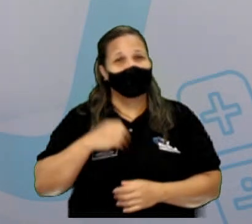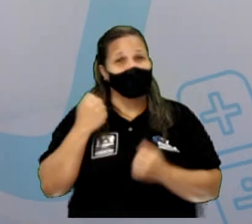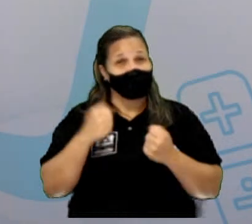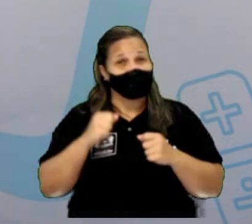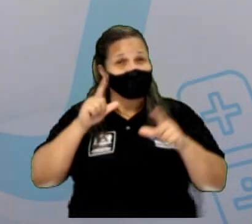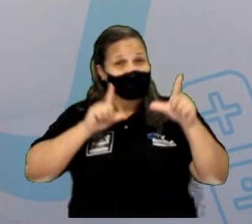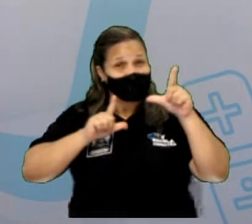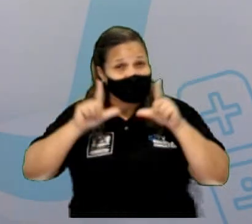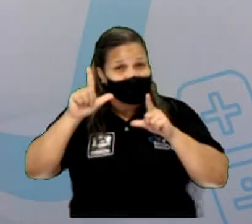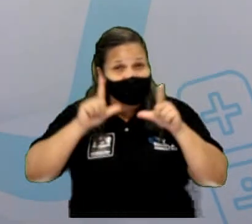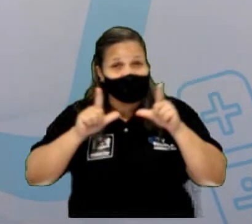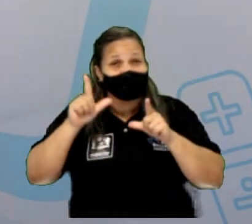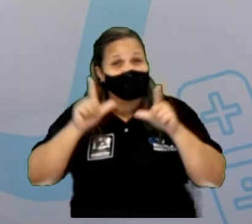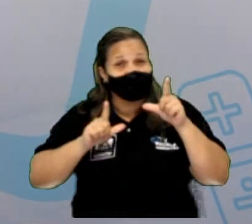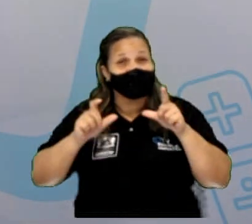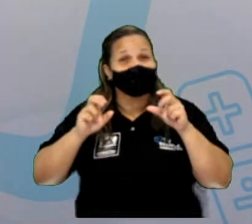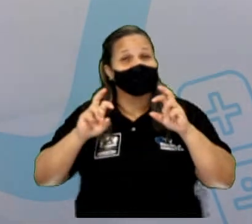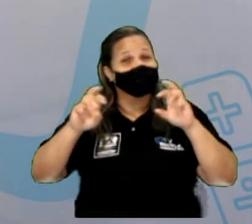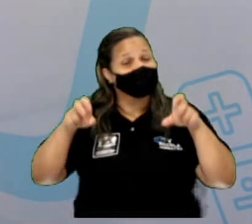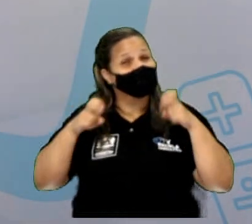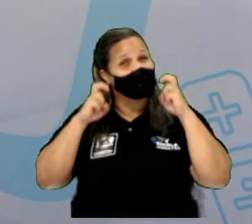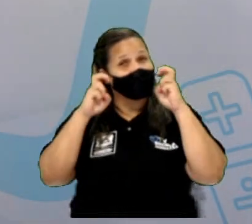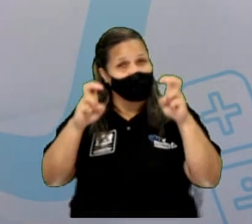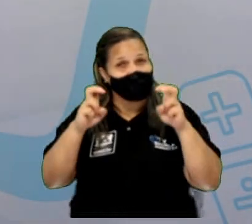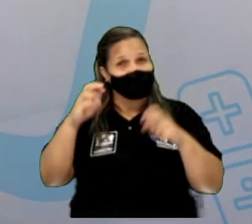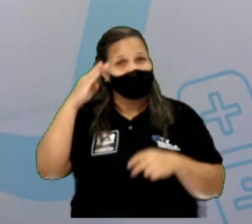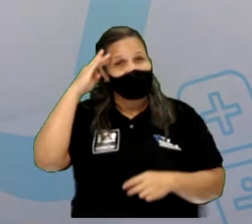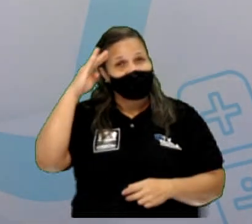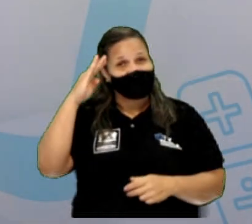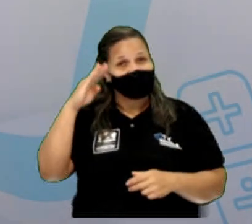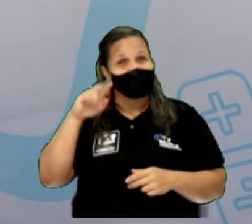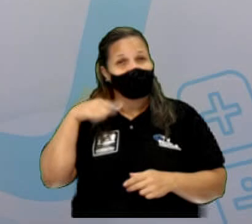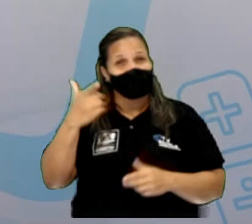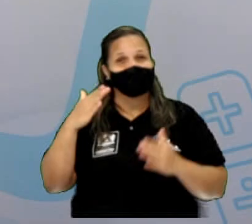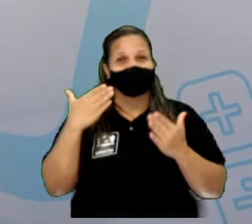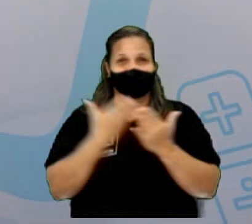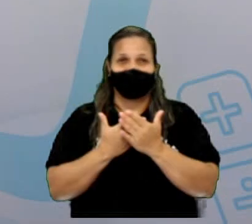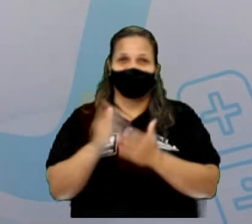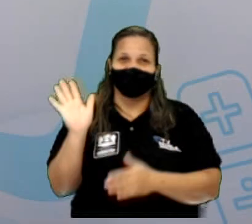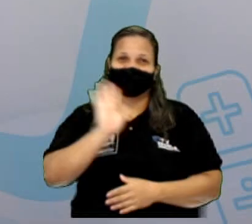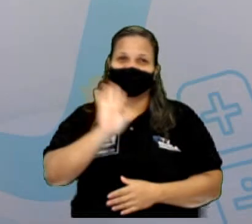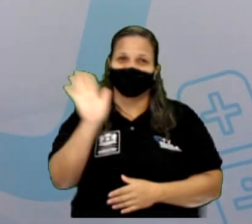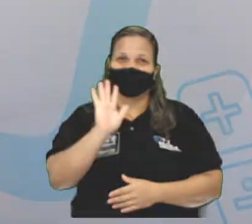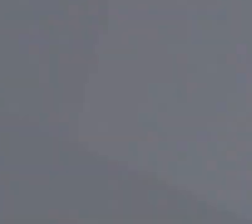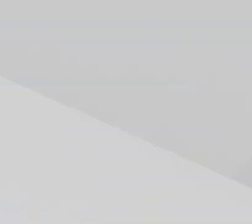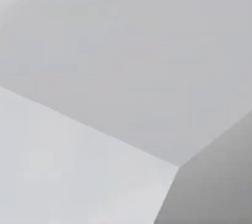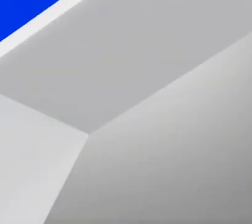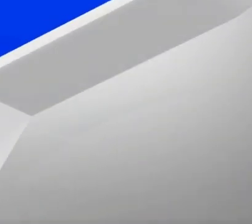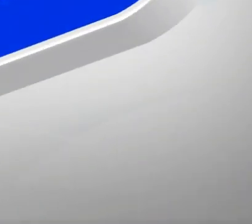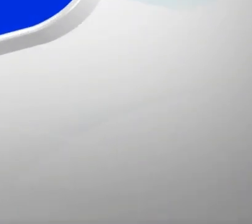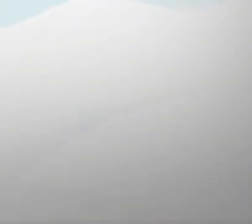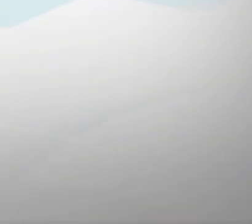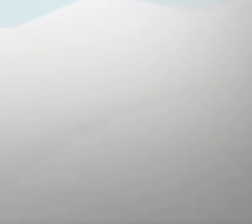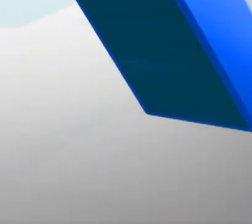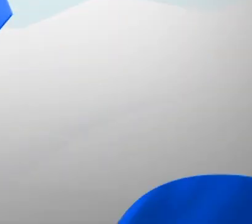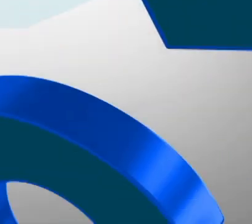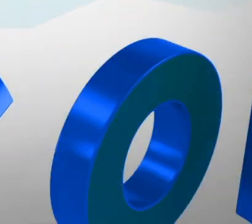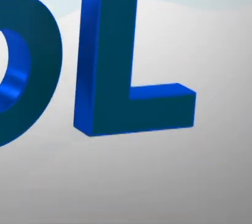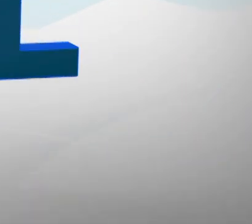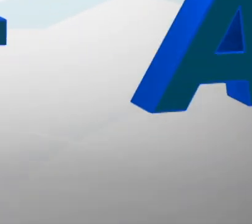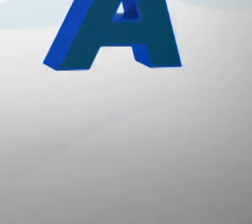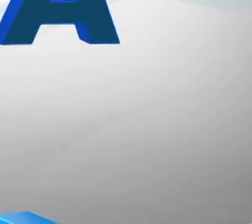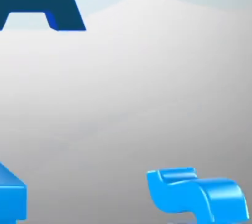Escola Jaboatão para mais aulas e até a próxima. Valeu!